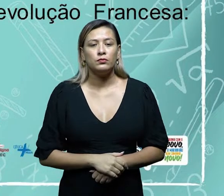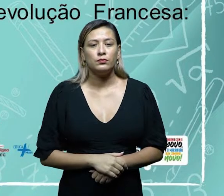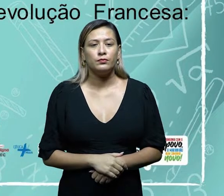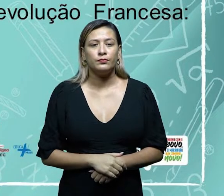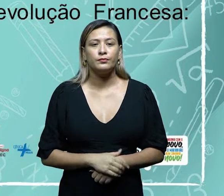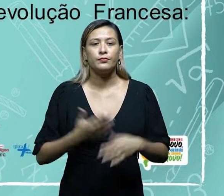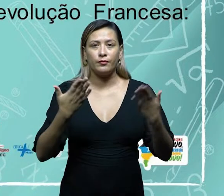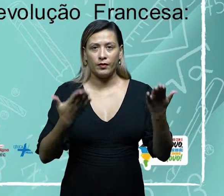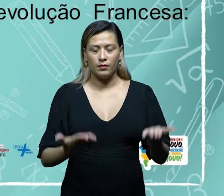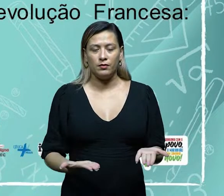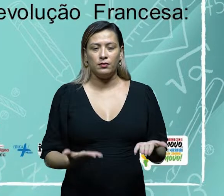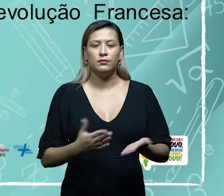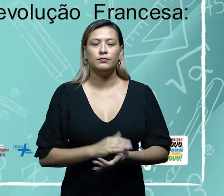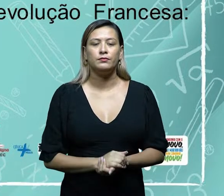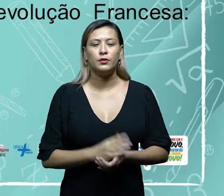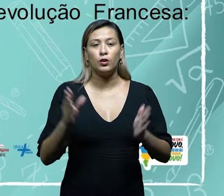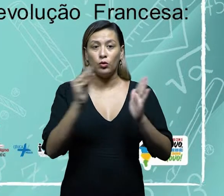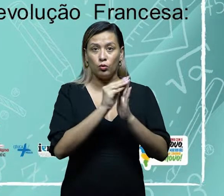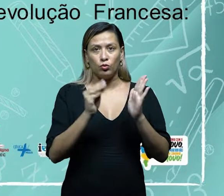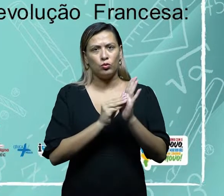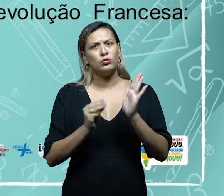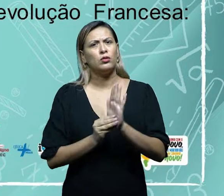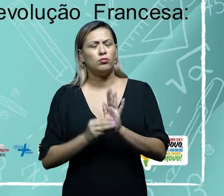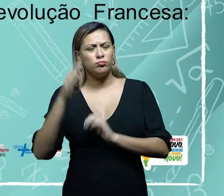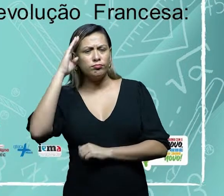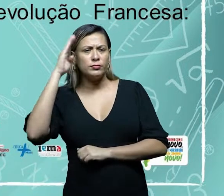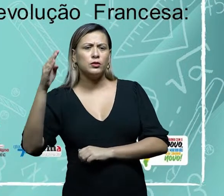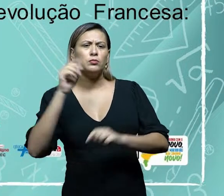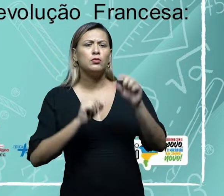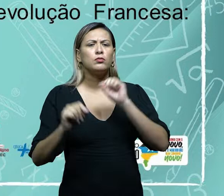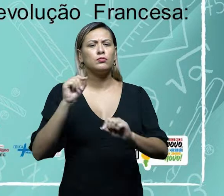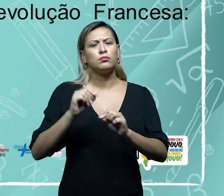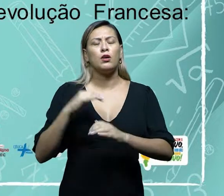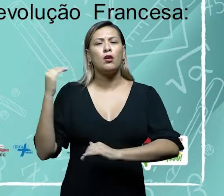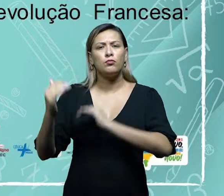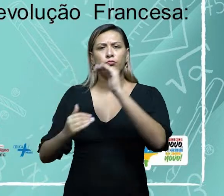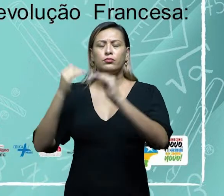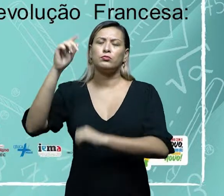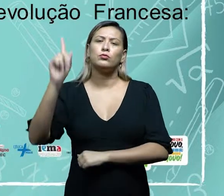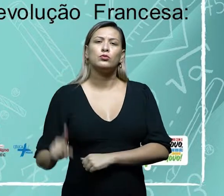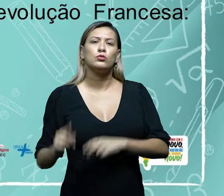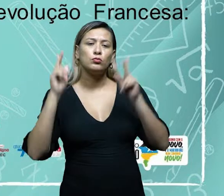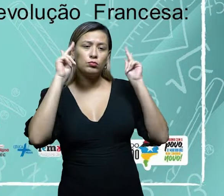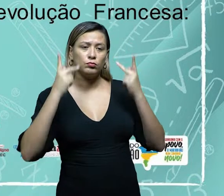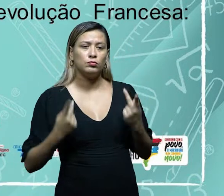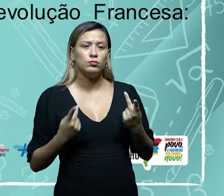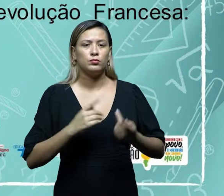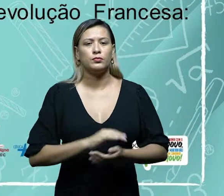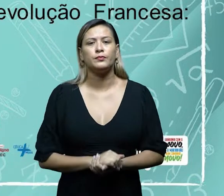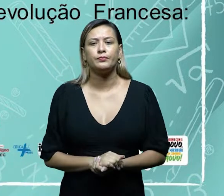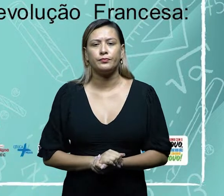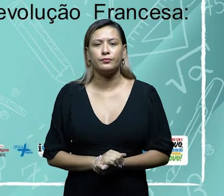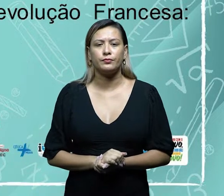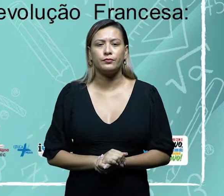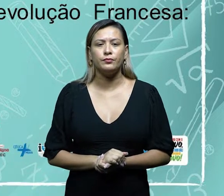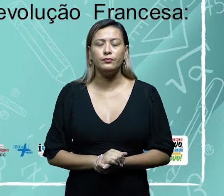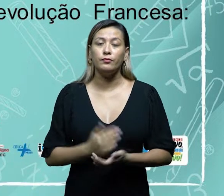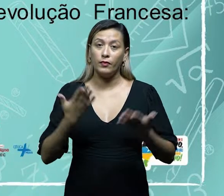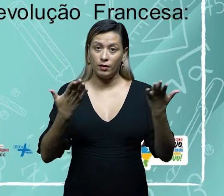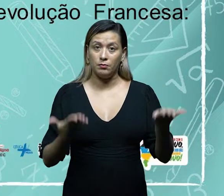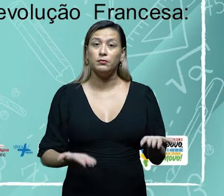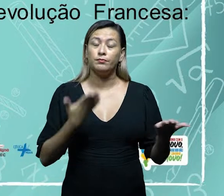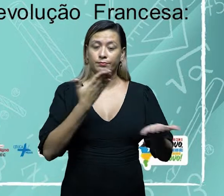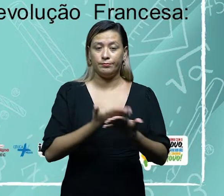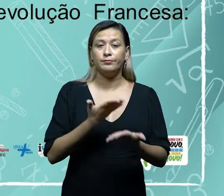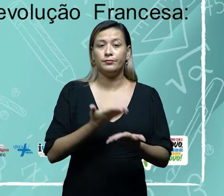no nosso assunto principal da aula, que é justamente a evolução dos direitos humanos. né? A gente adota para